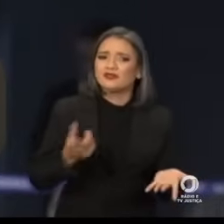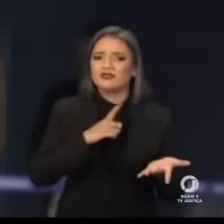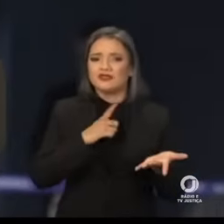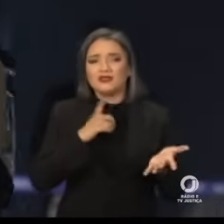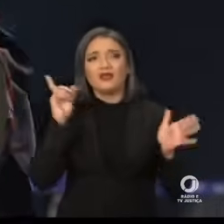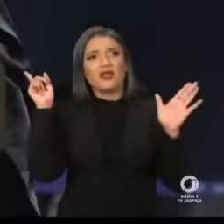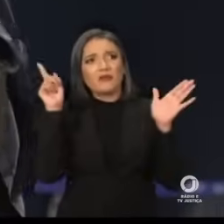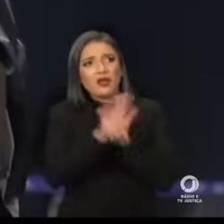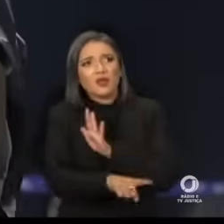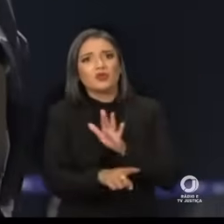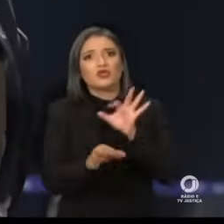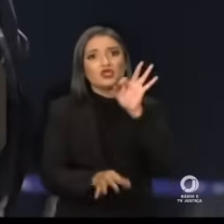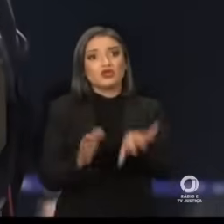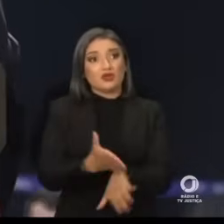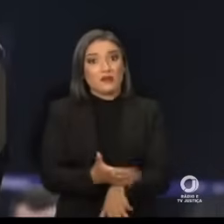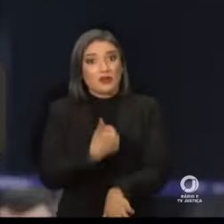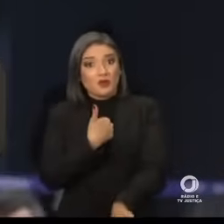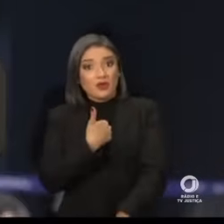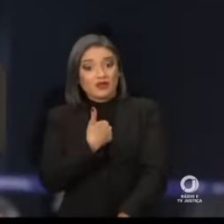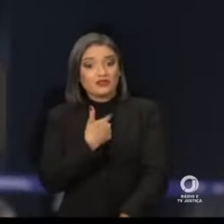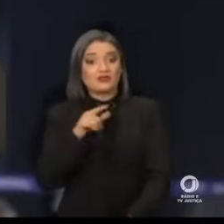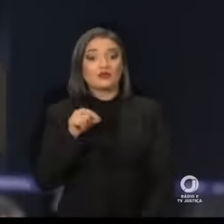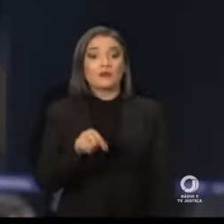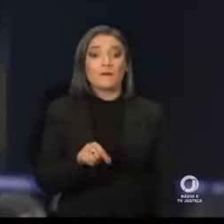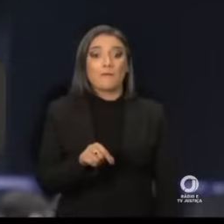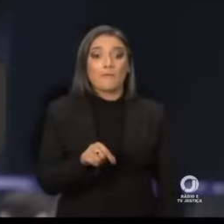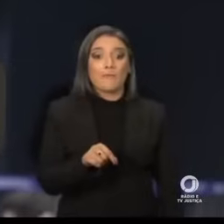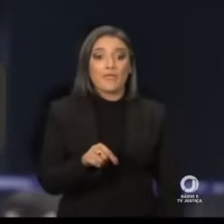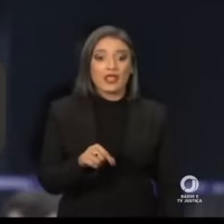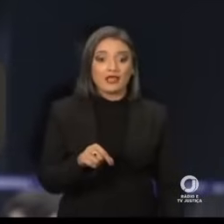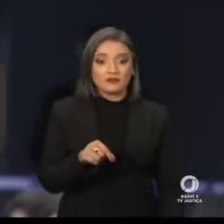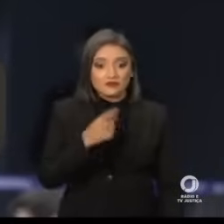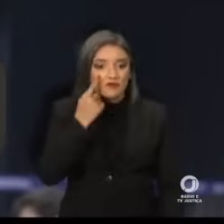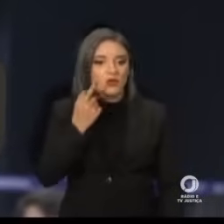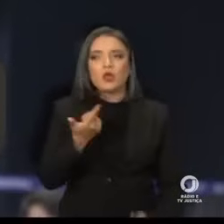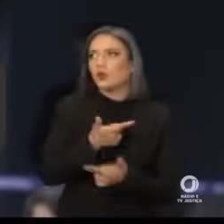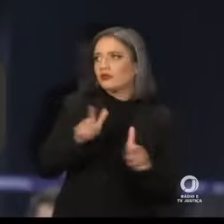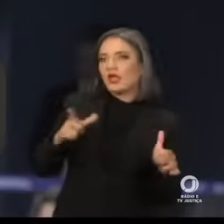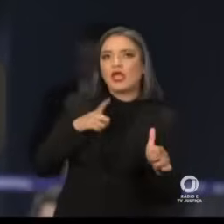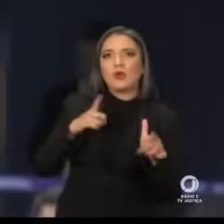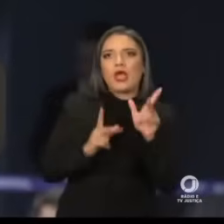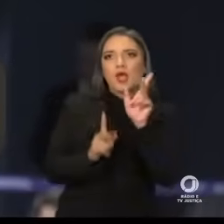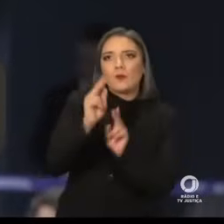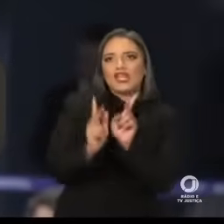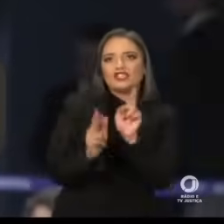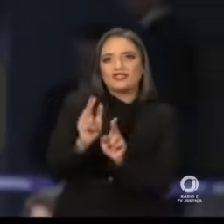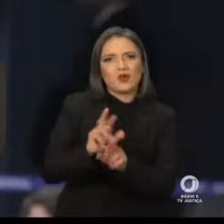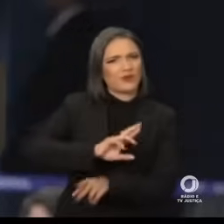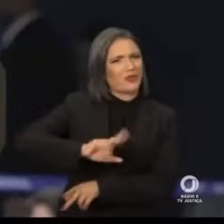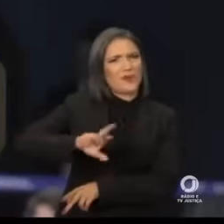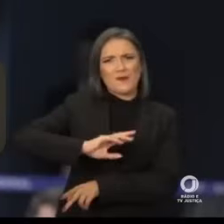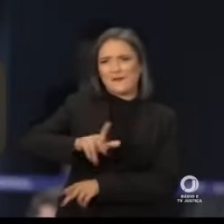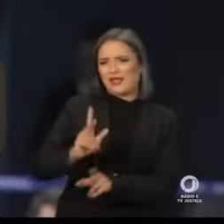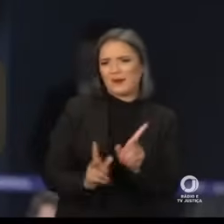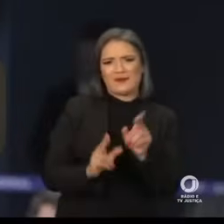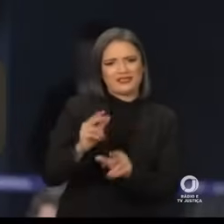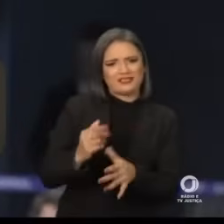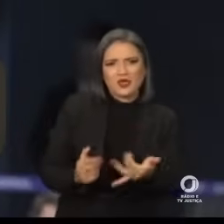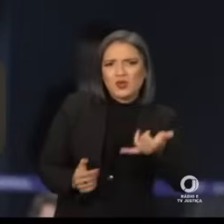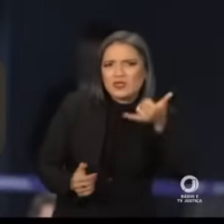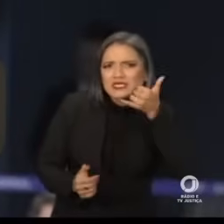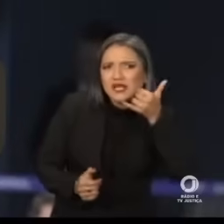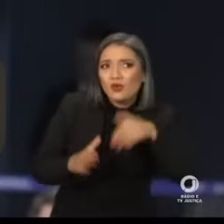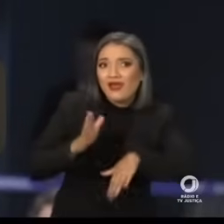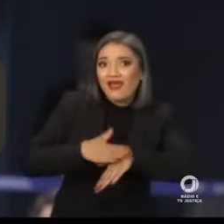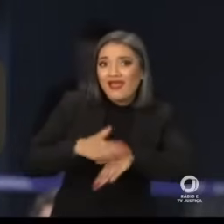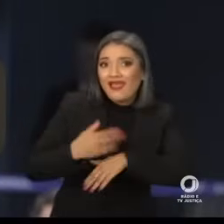do julgamento: o senhor tem esse perfil? Não, eu não tenho. O que foi isso? Uma montagem. Não, não é uma montagem. O celular é dele, ele